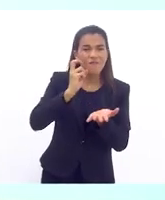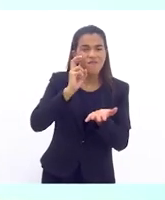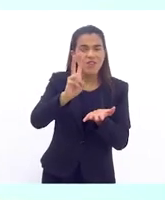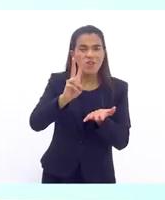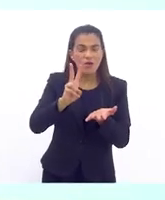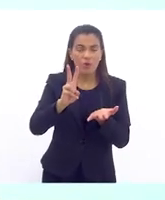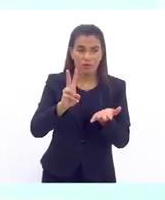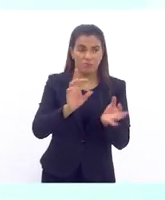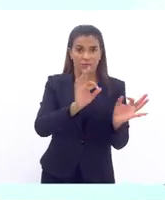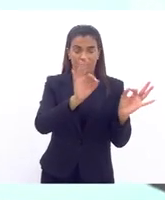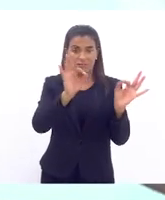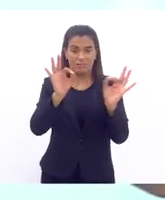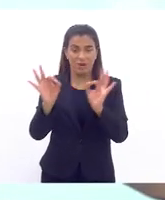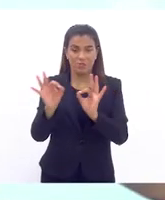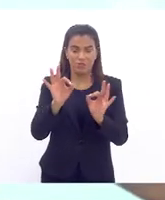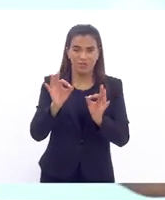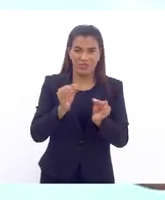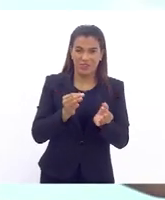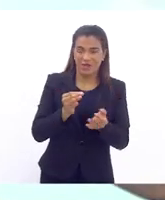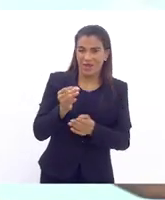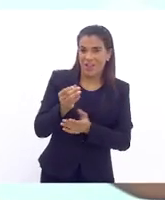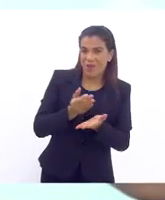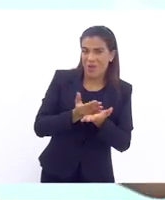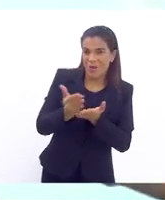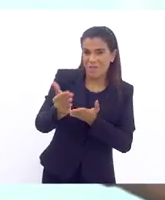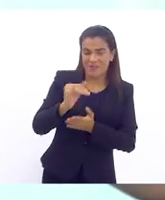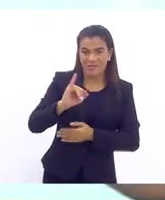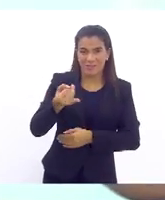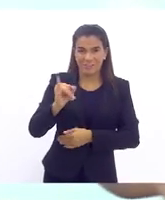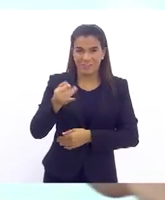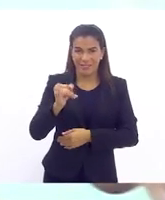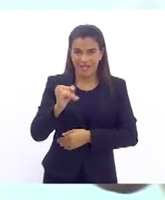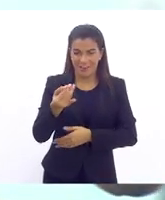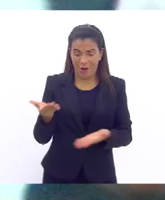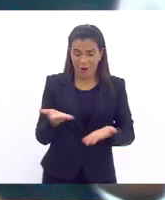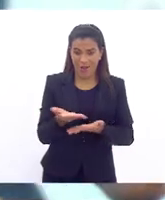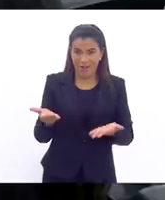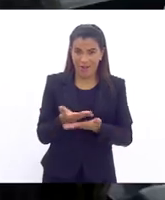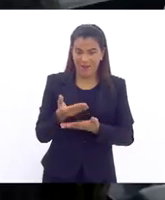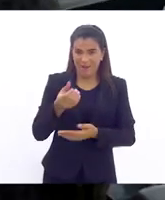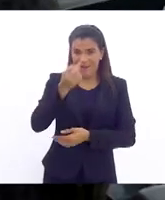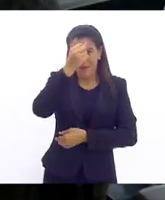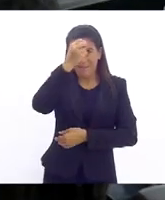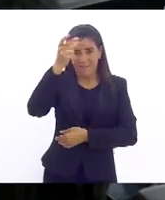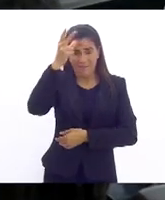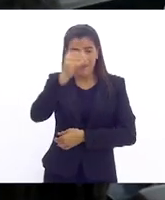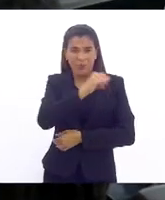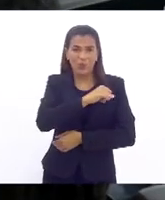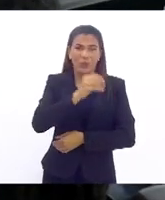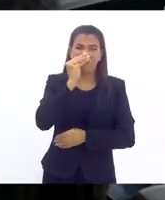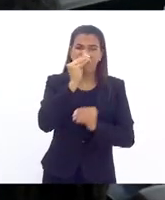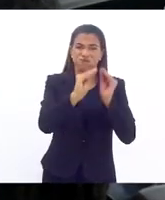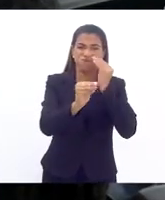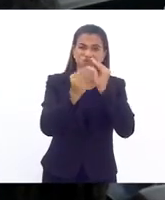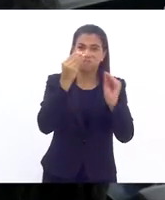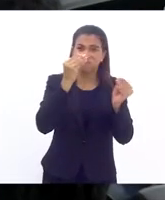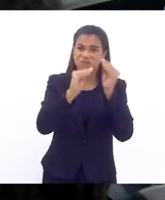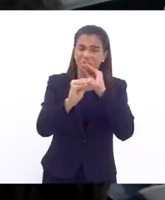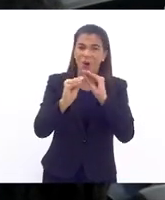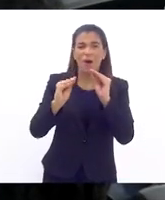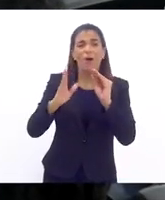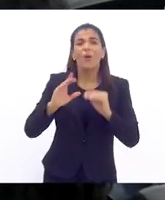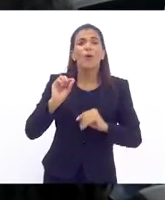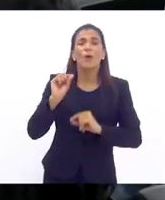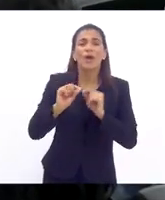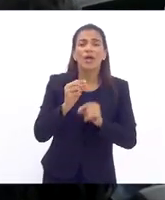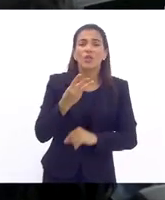que foram de do absoluto descaso da prefeitura do Rio ao cortar mais de